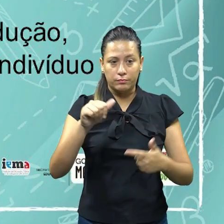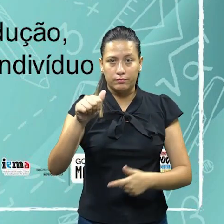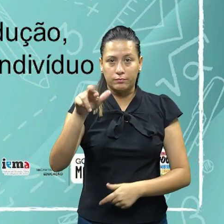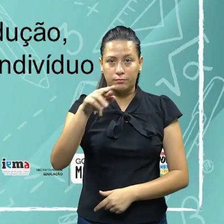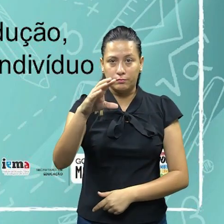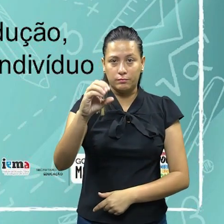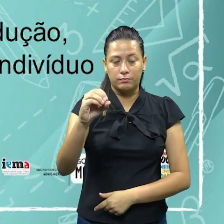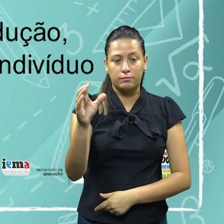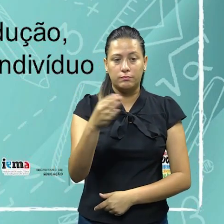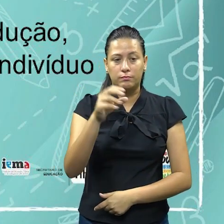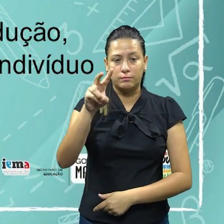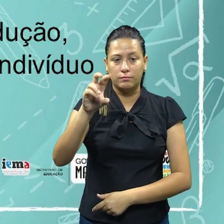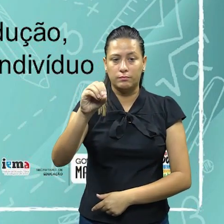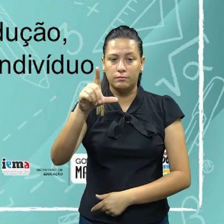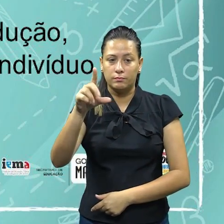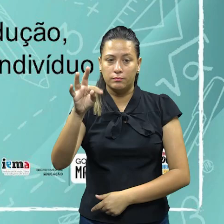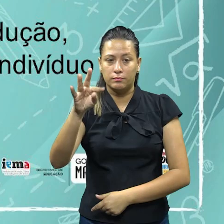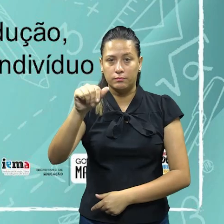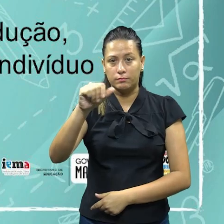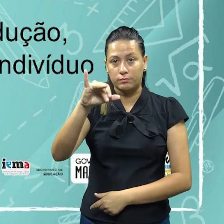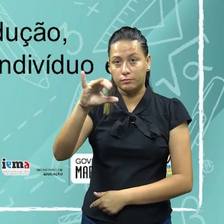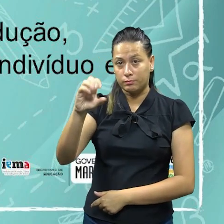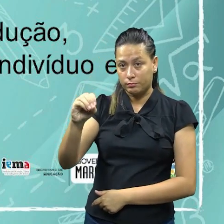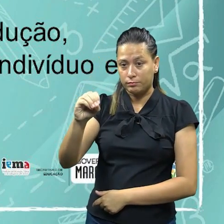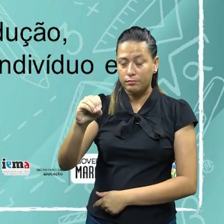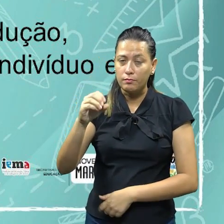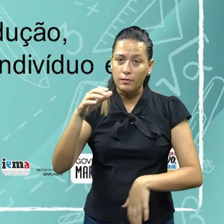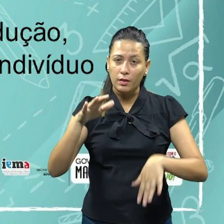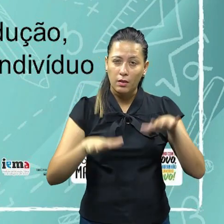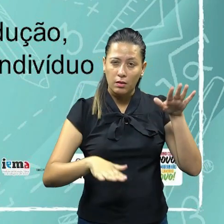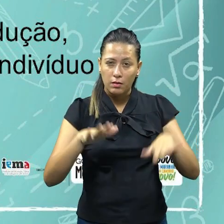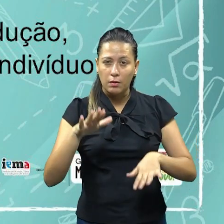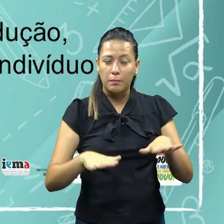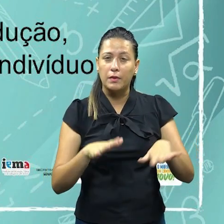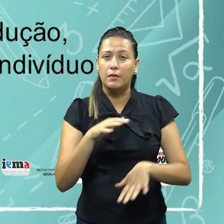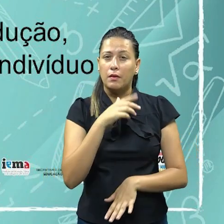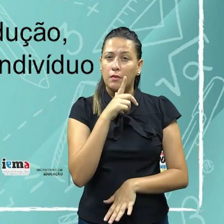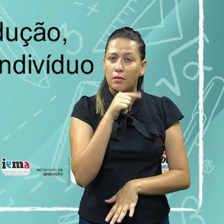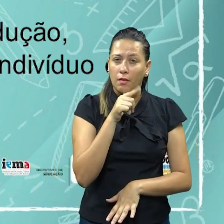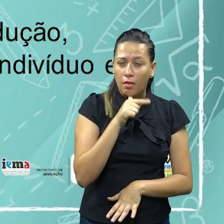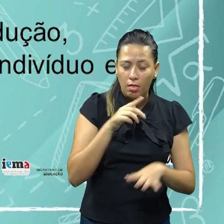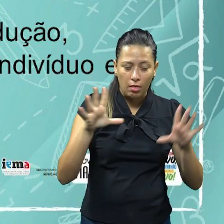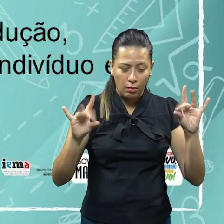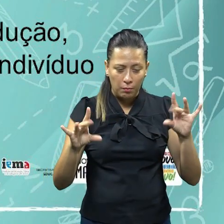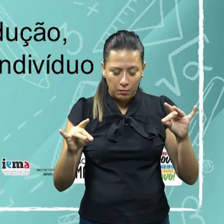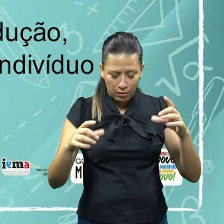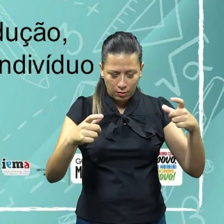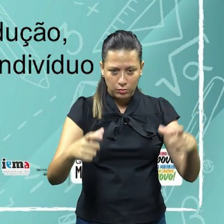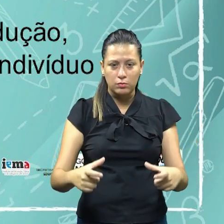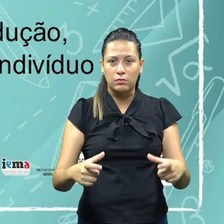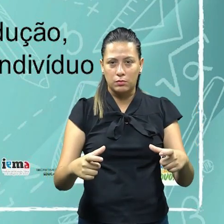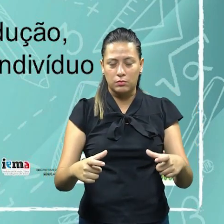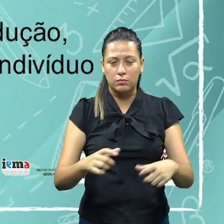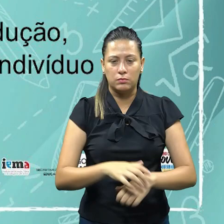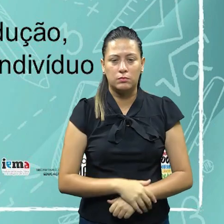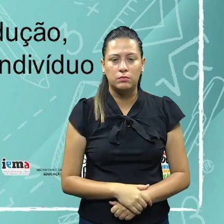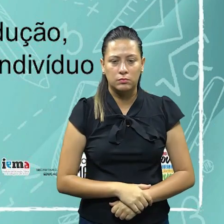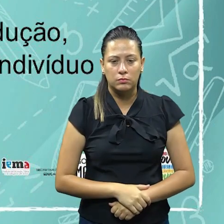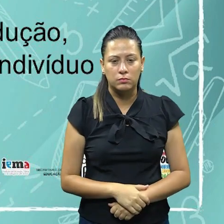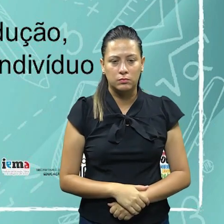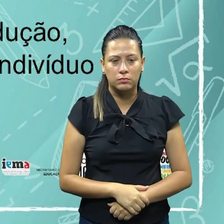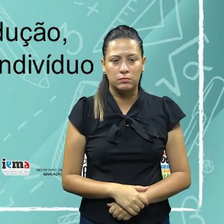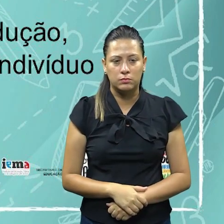voltaico, que dependendo da umidade do ambiente, ele vai fechar o circuito e vai